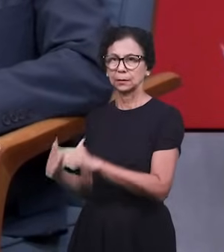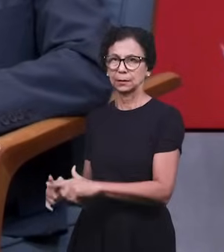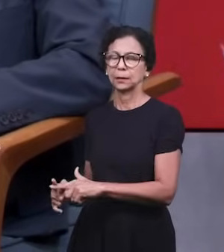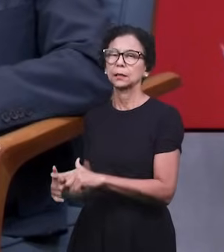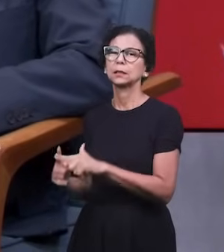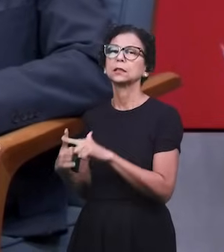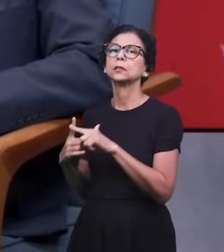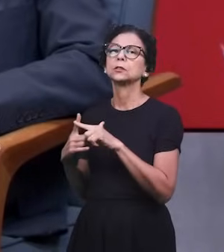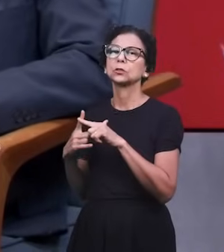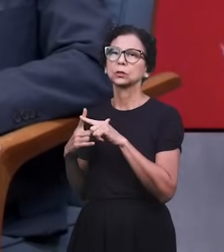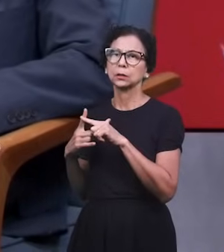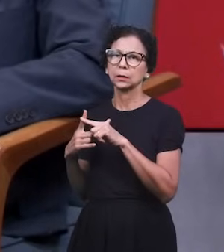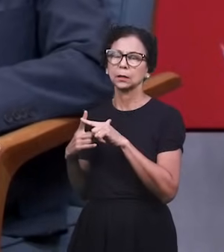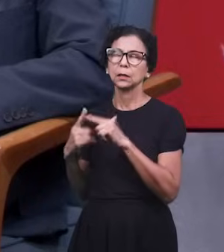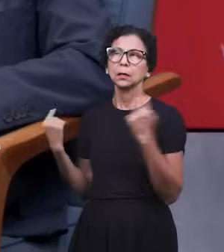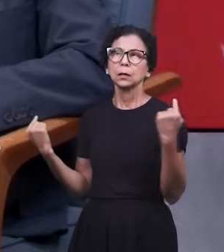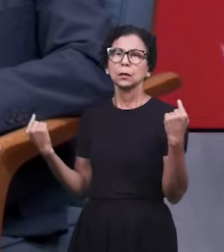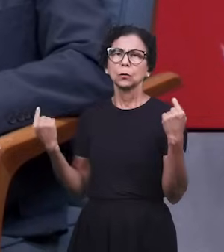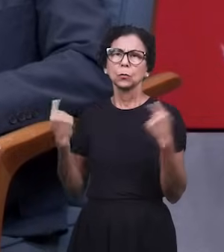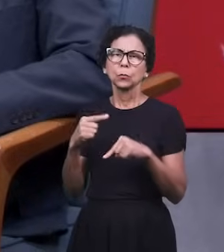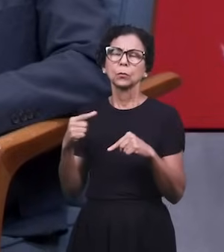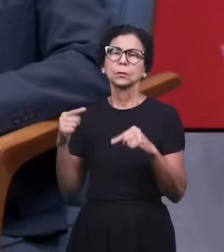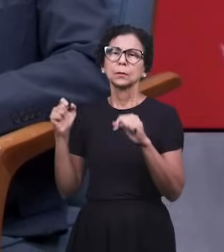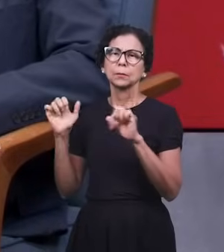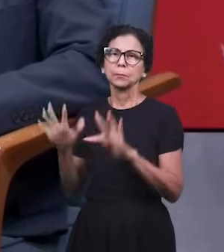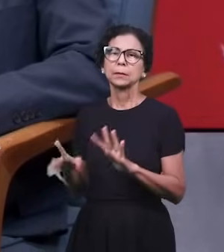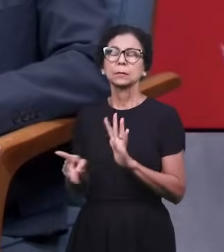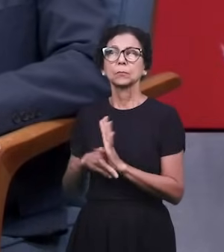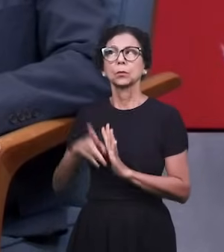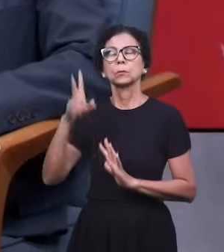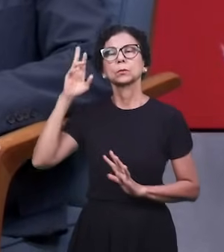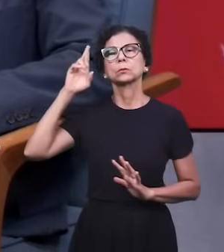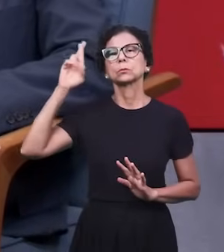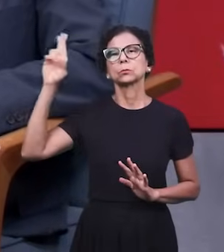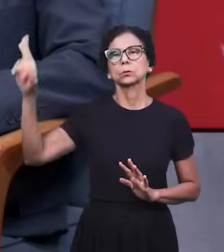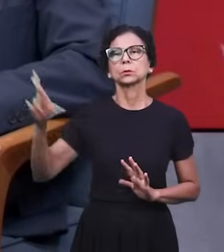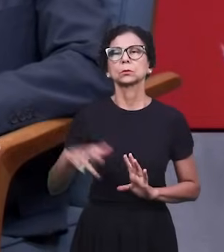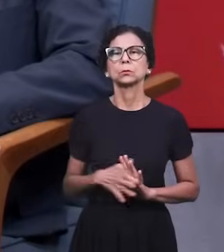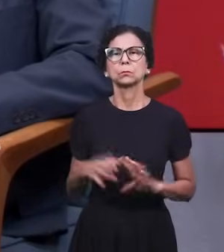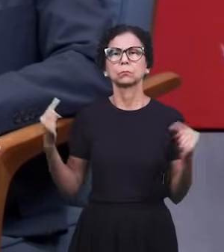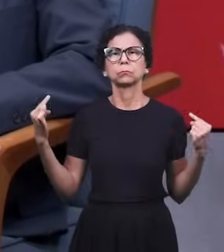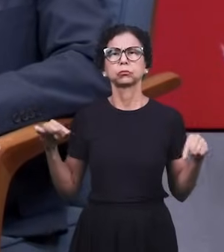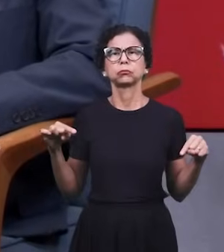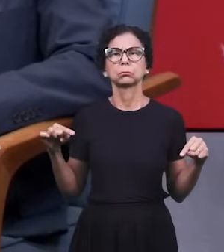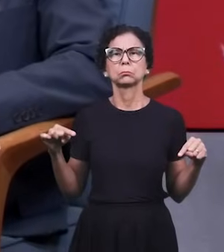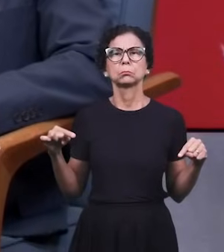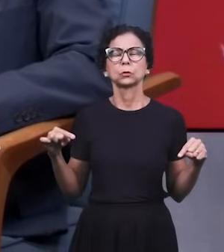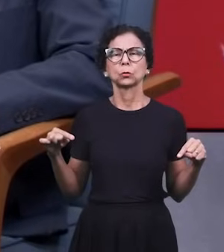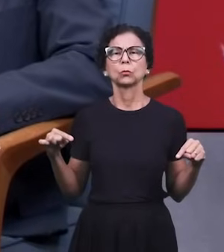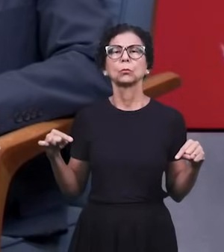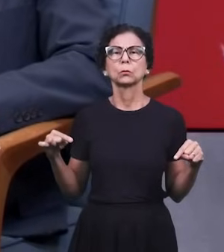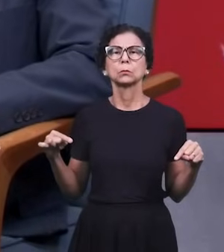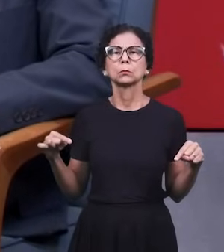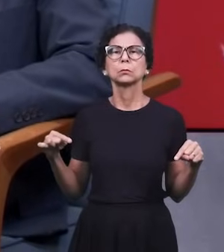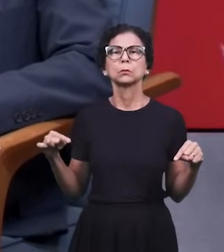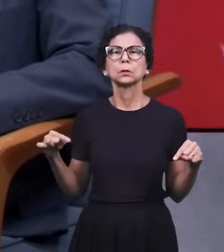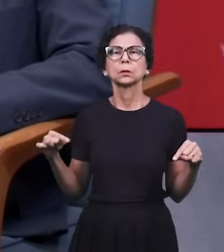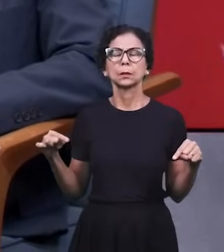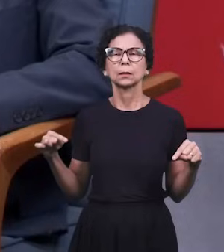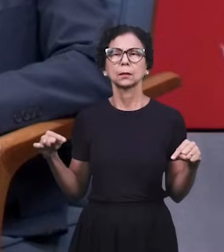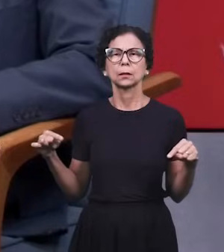a bênção do Senhor, aquilo que está se opondo à saída da igreja nessa hora. É muito interessante